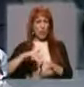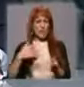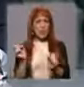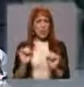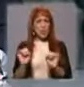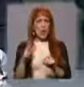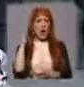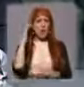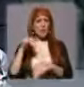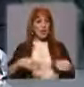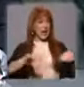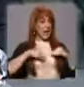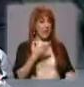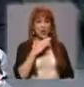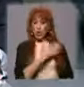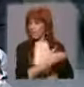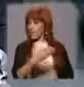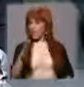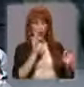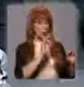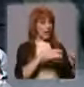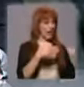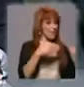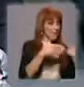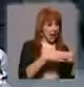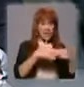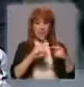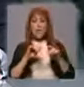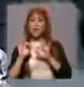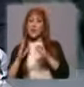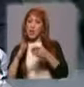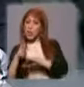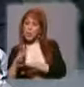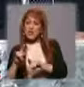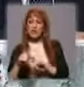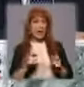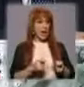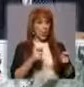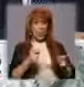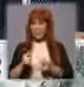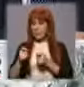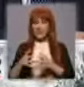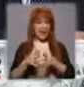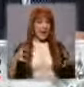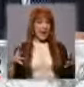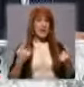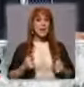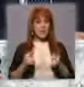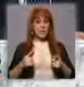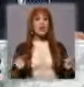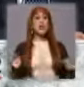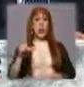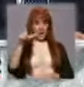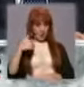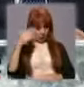um número de camas suficientes para os cuidados paliativos e cuidados continuados. São investimentos grandes, mas são investimentos que a Liga acha